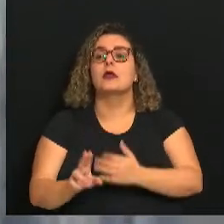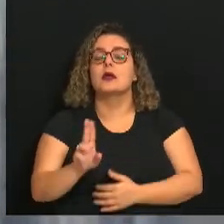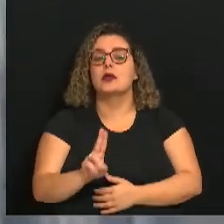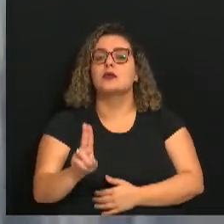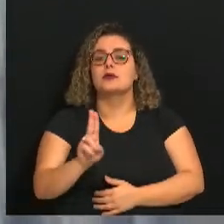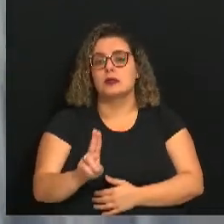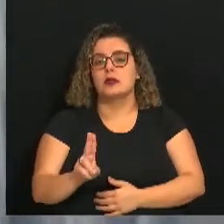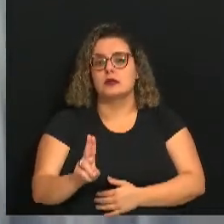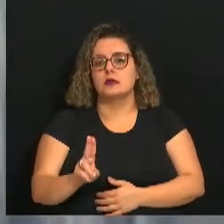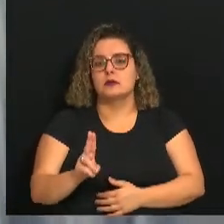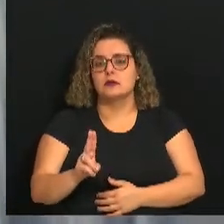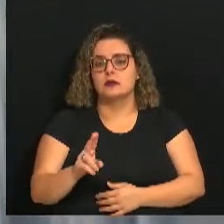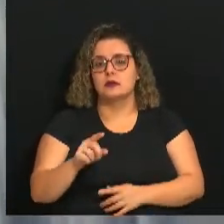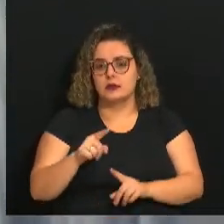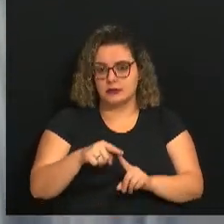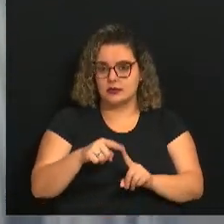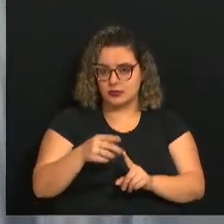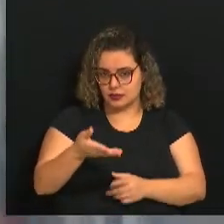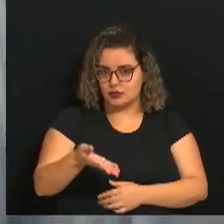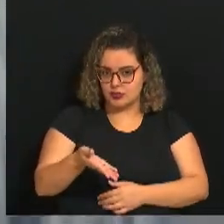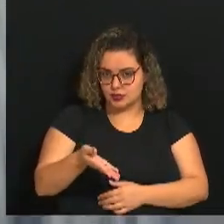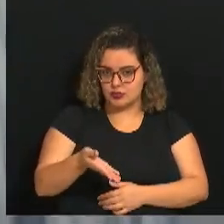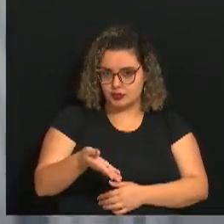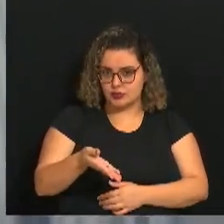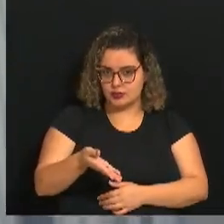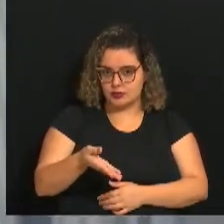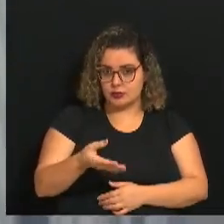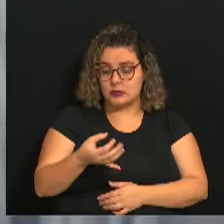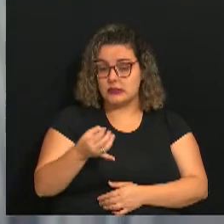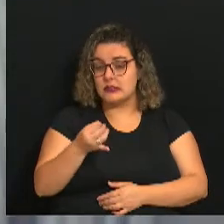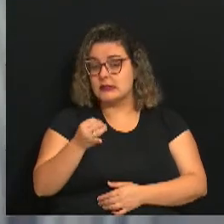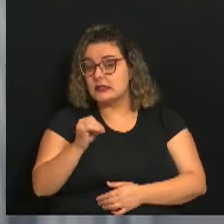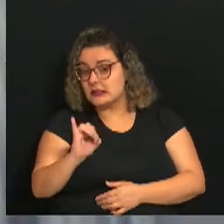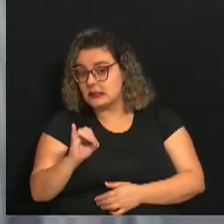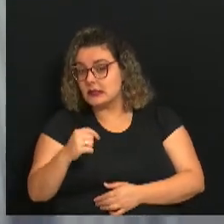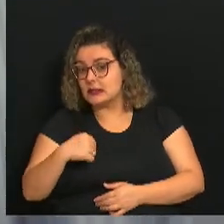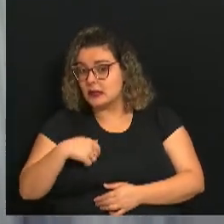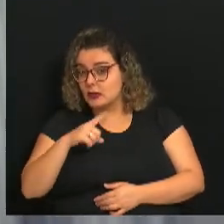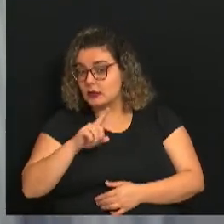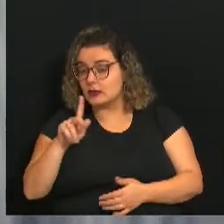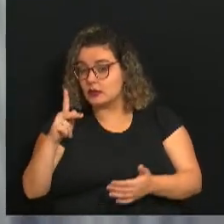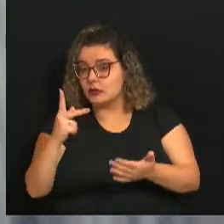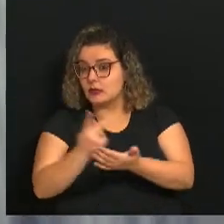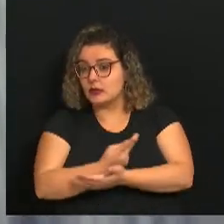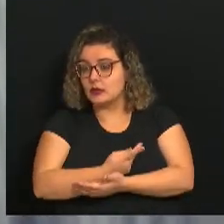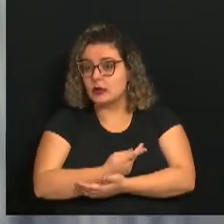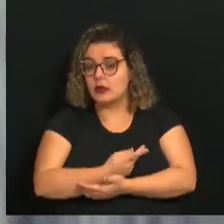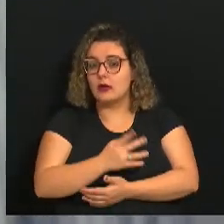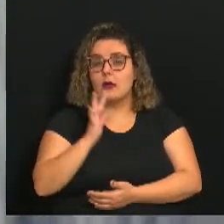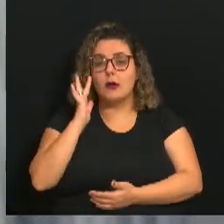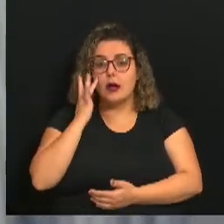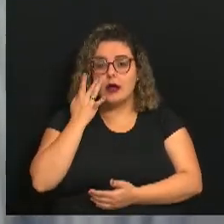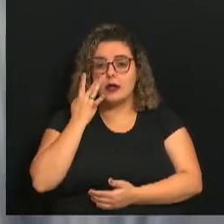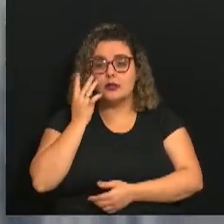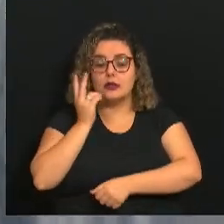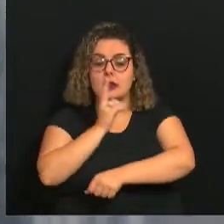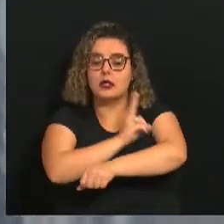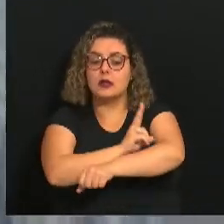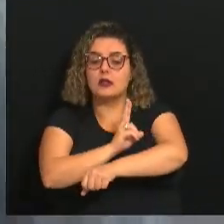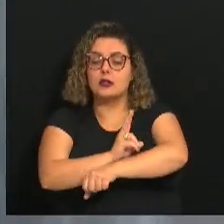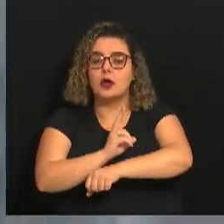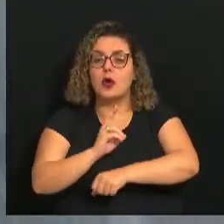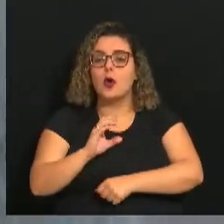modalidade, né? Se eu não me engano, no caso, por exemplo, das cuidadoras, em determinado momento,